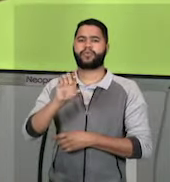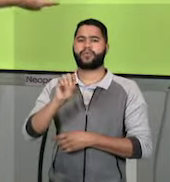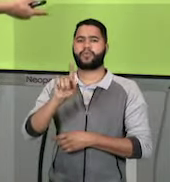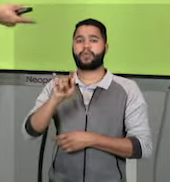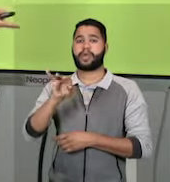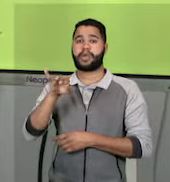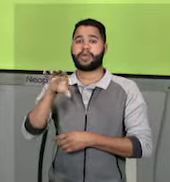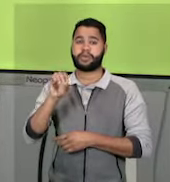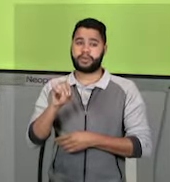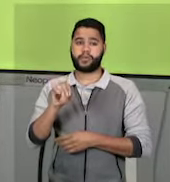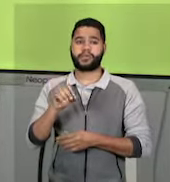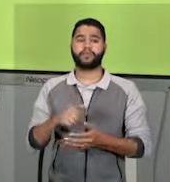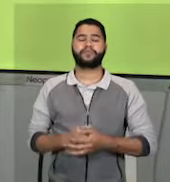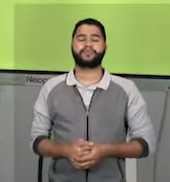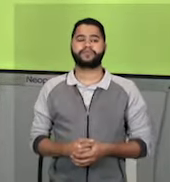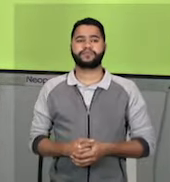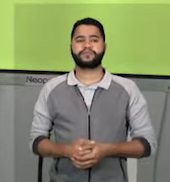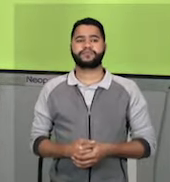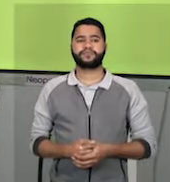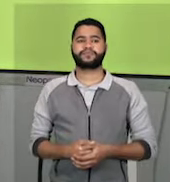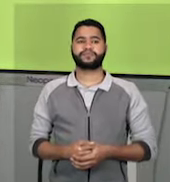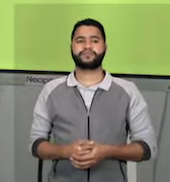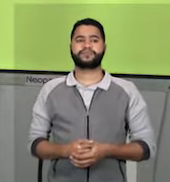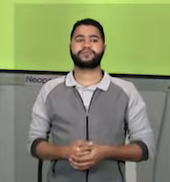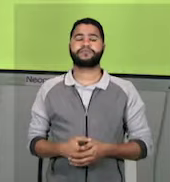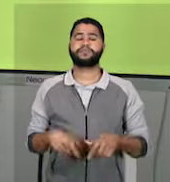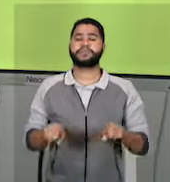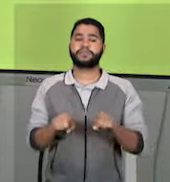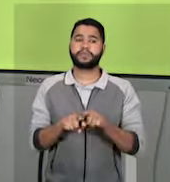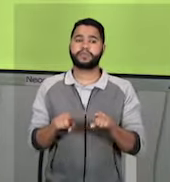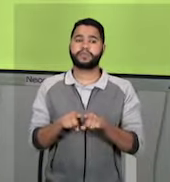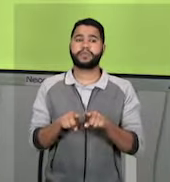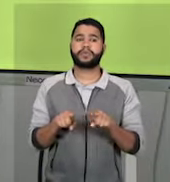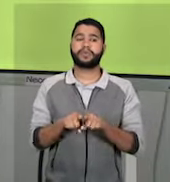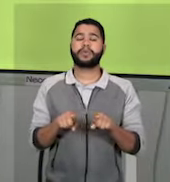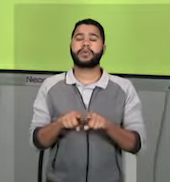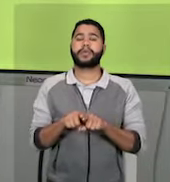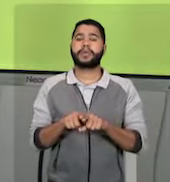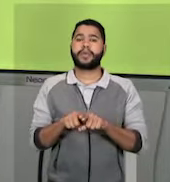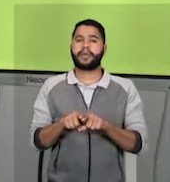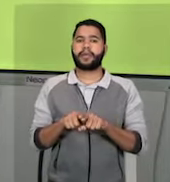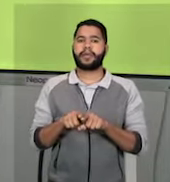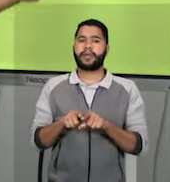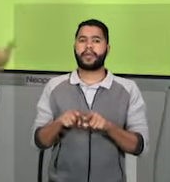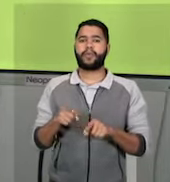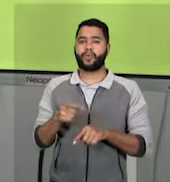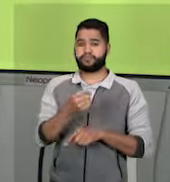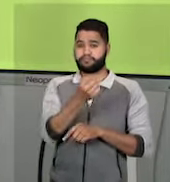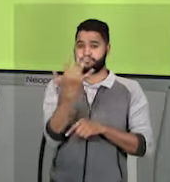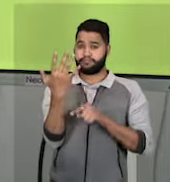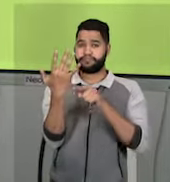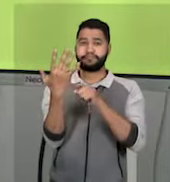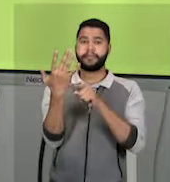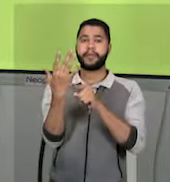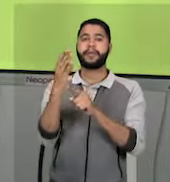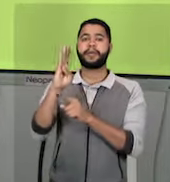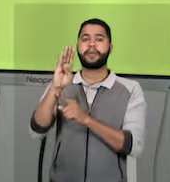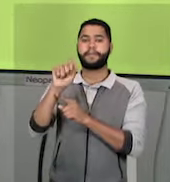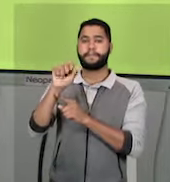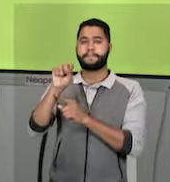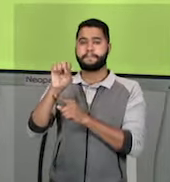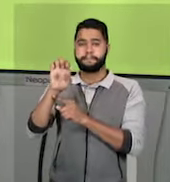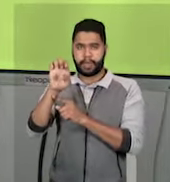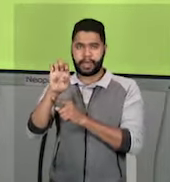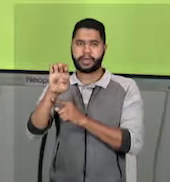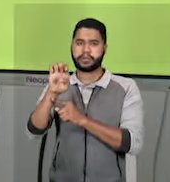é o nosso logaritmo e temos também a base, que é o B, que também é